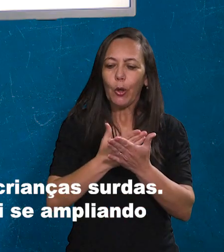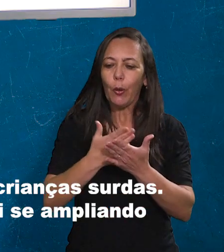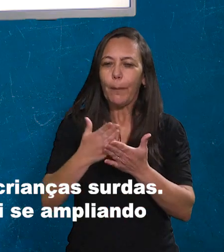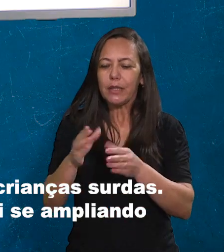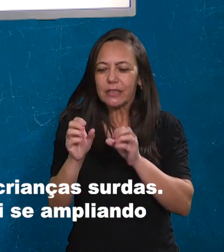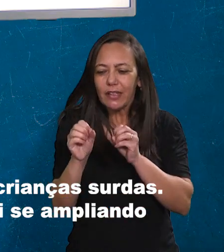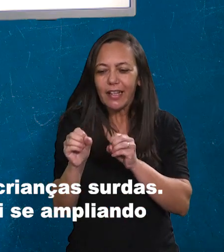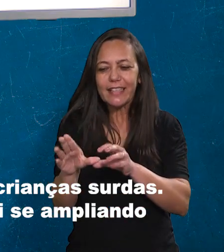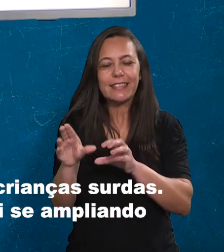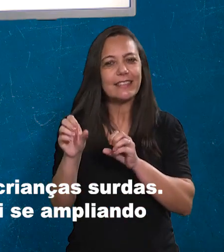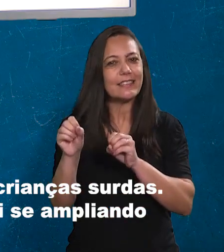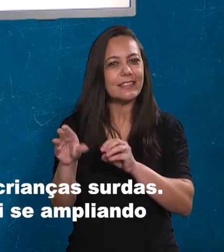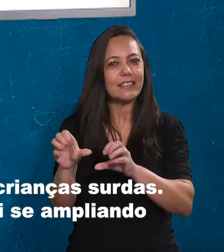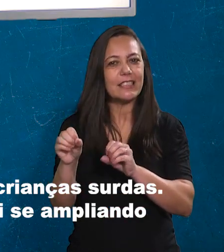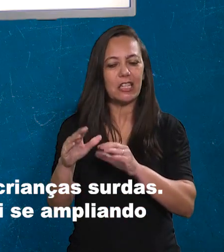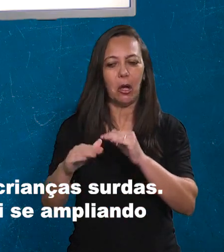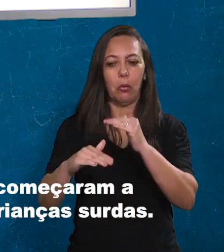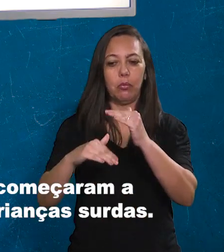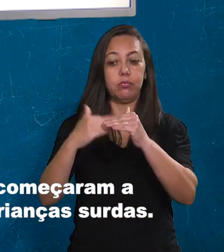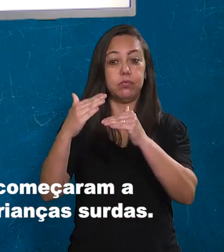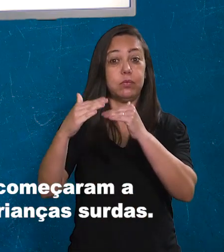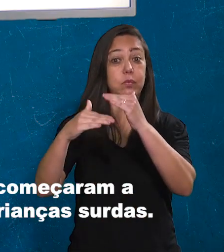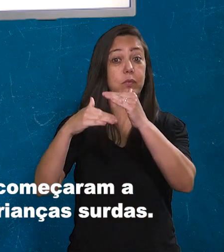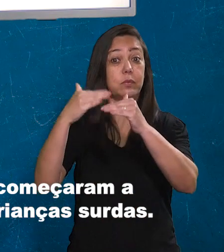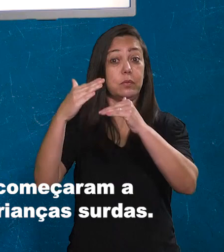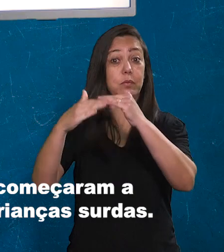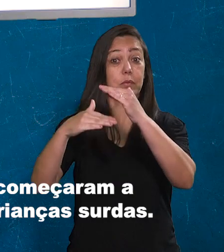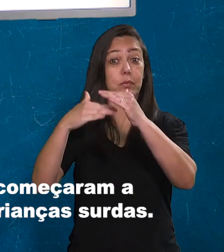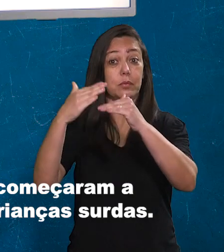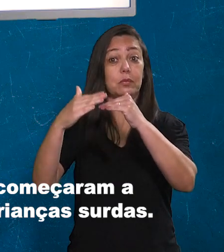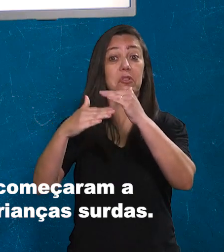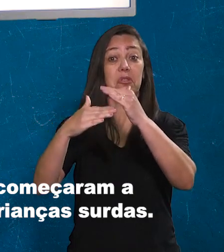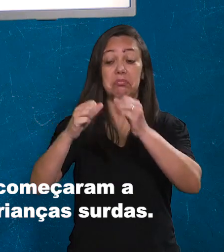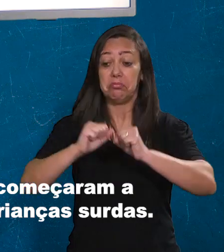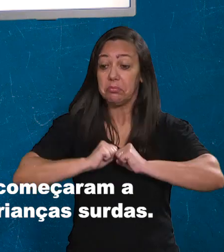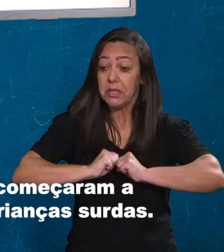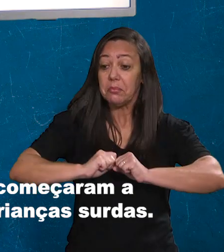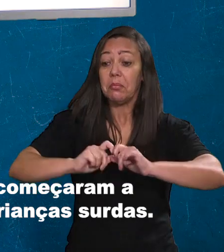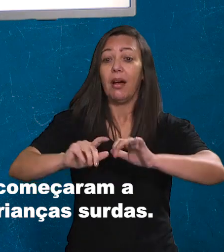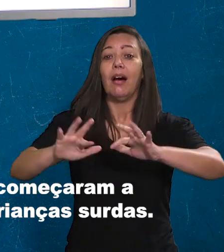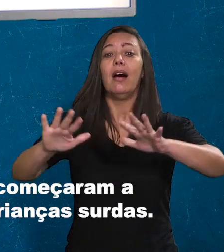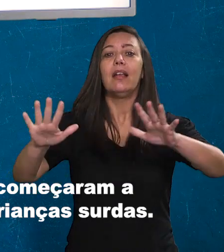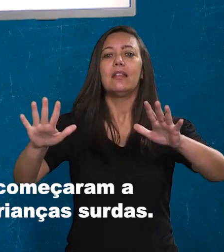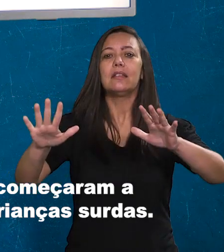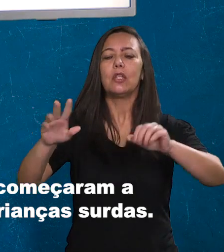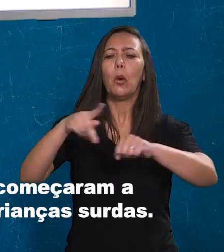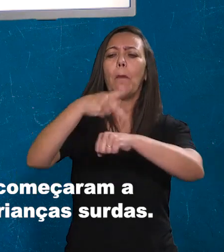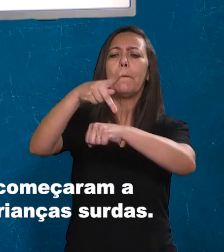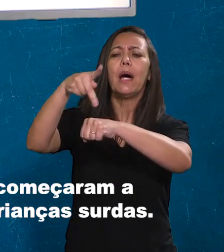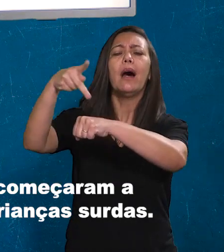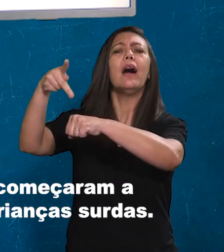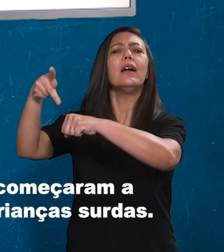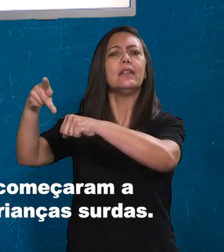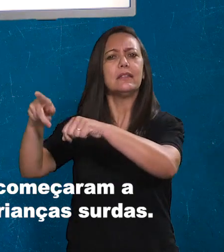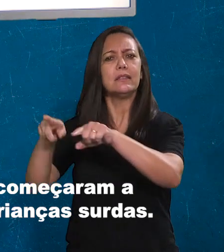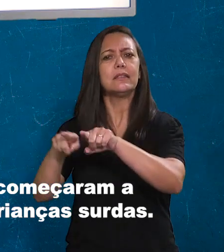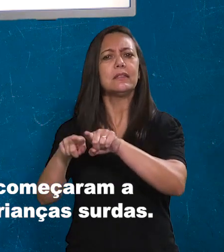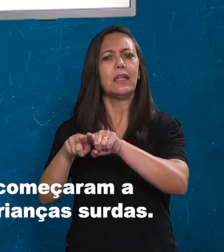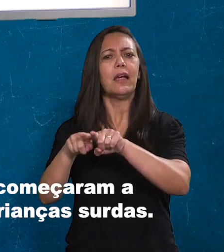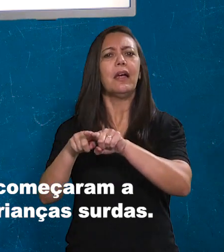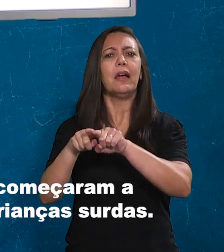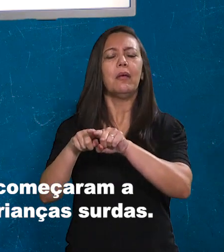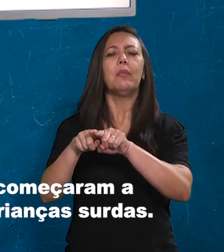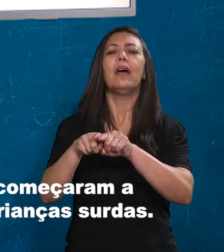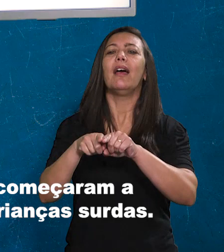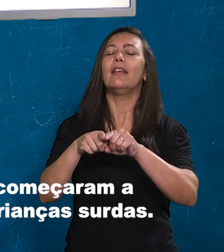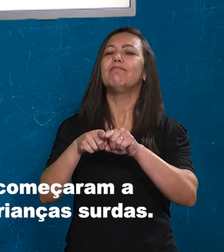trabalho foi se ampliando, né, foi ganhando referência, e outros países também começaram a